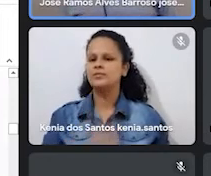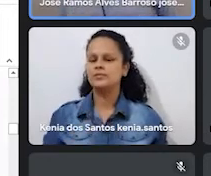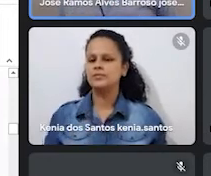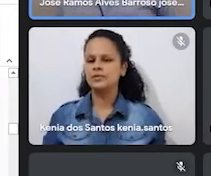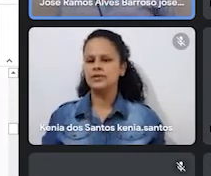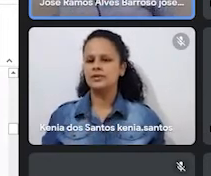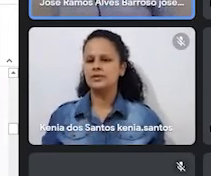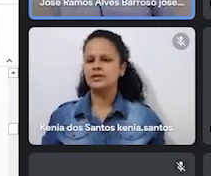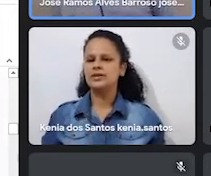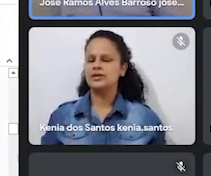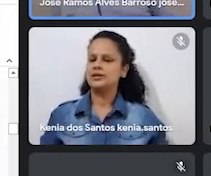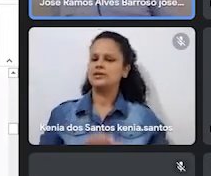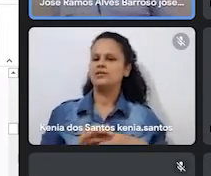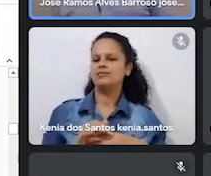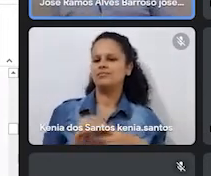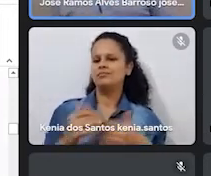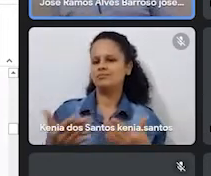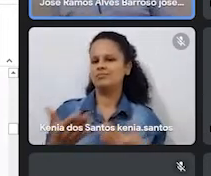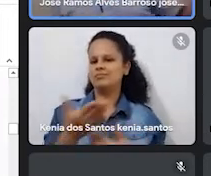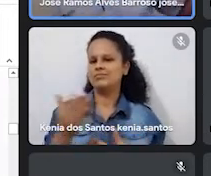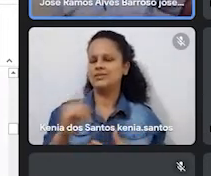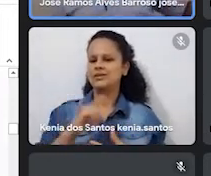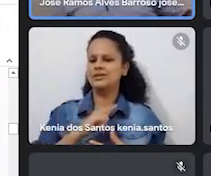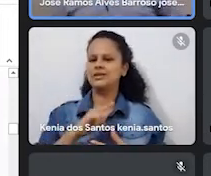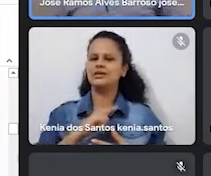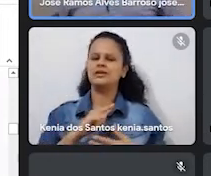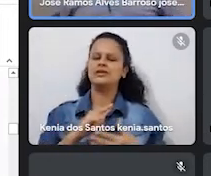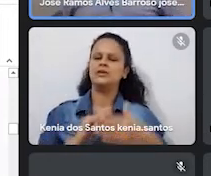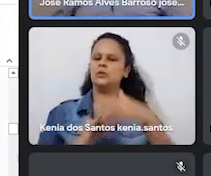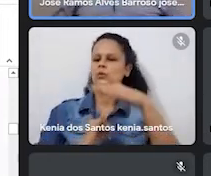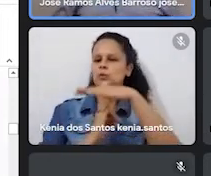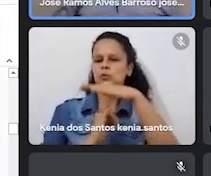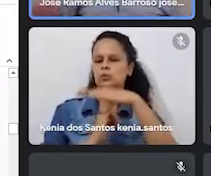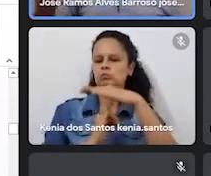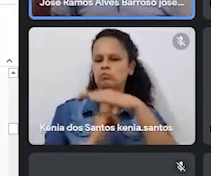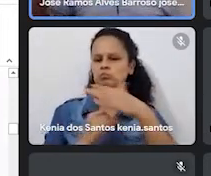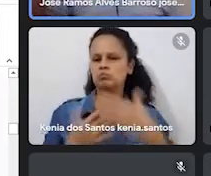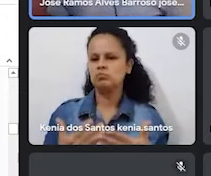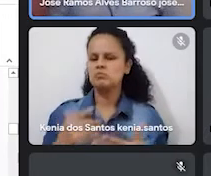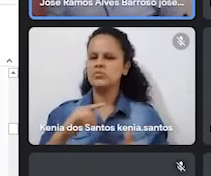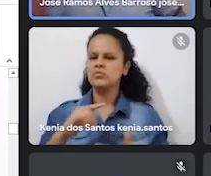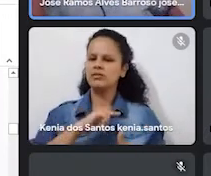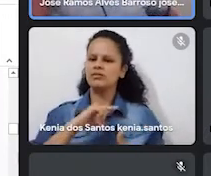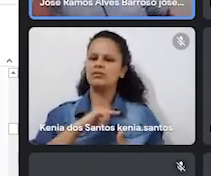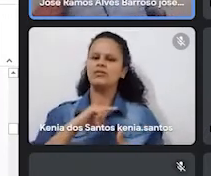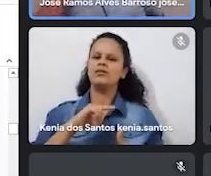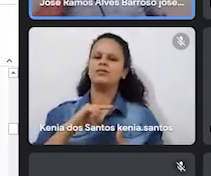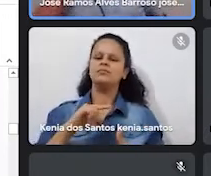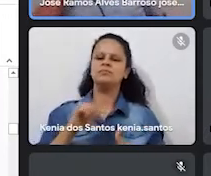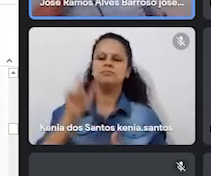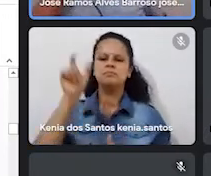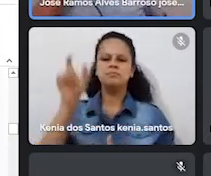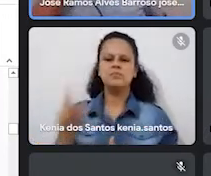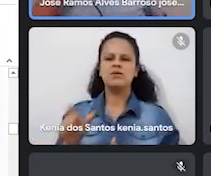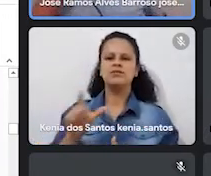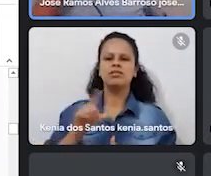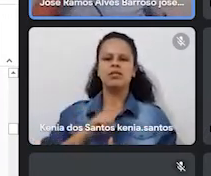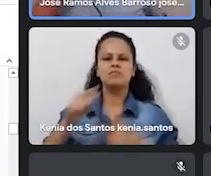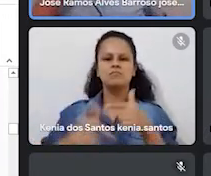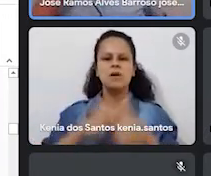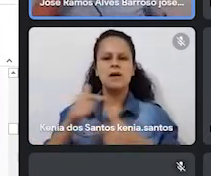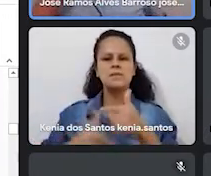aí tem o ODAC lá, que faz todo o trabalho elétrico lá.